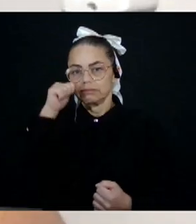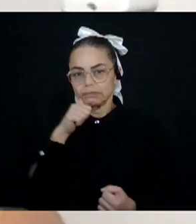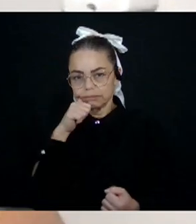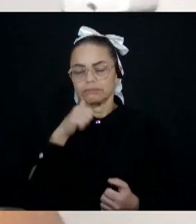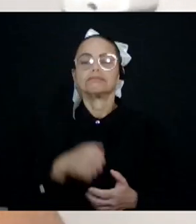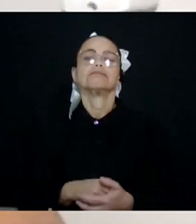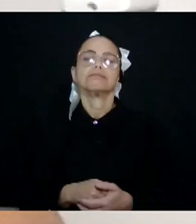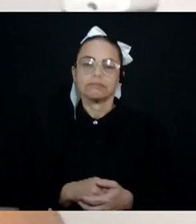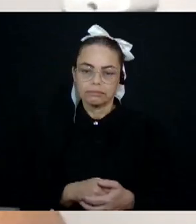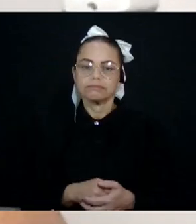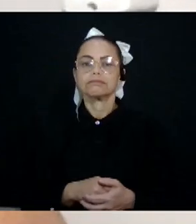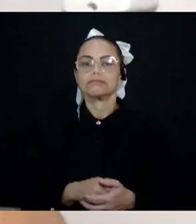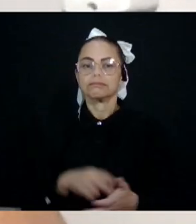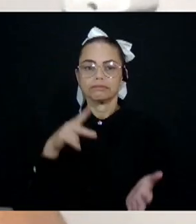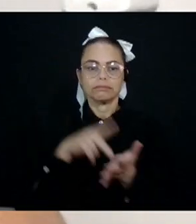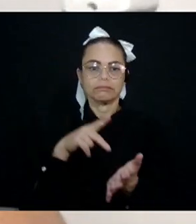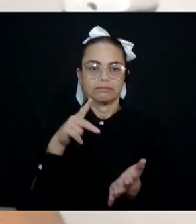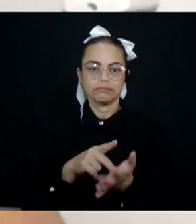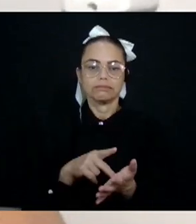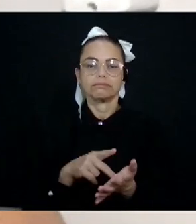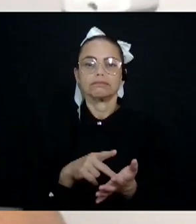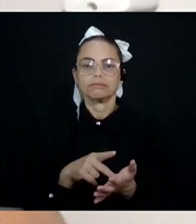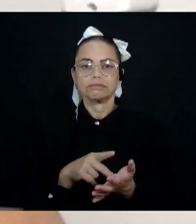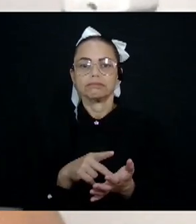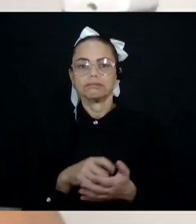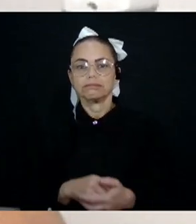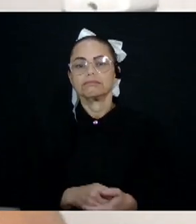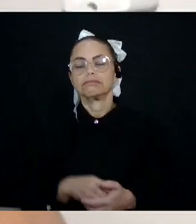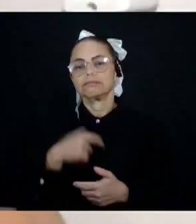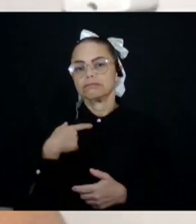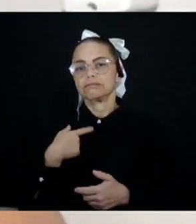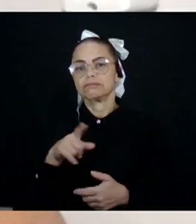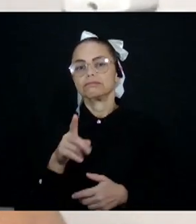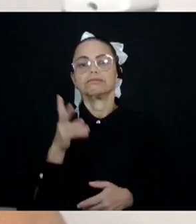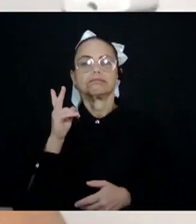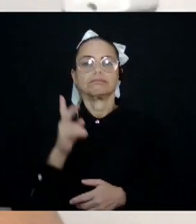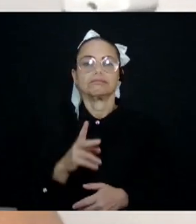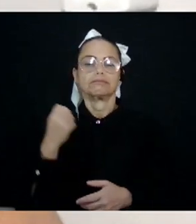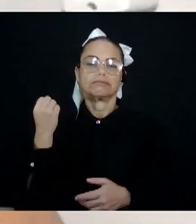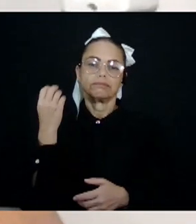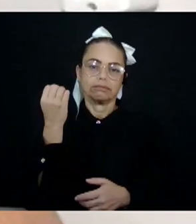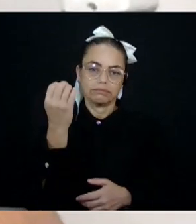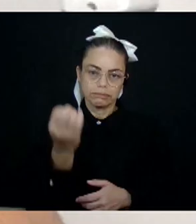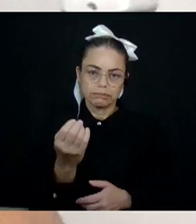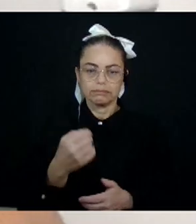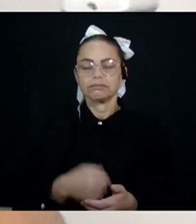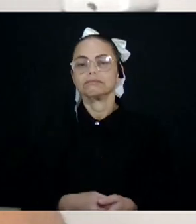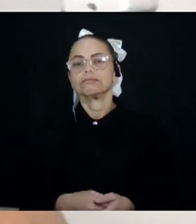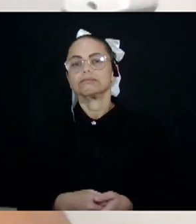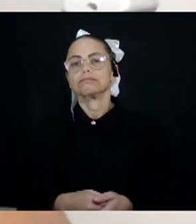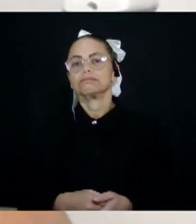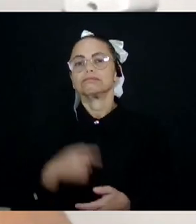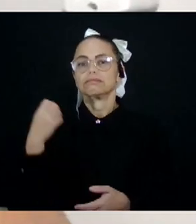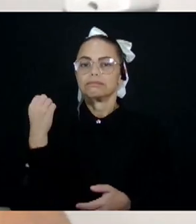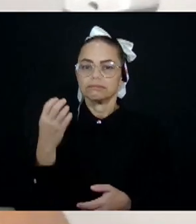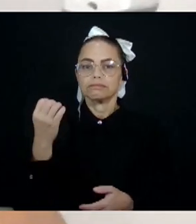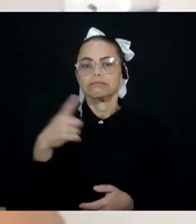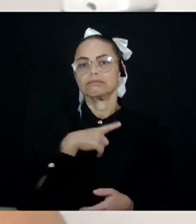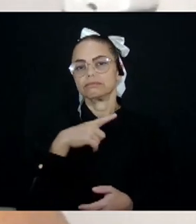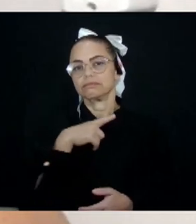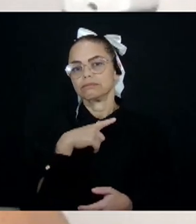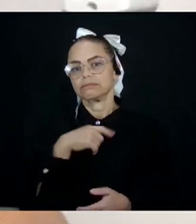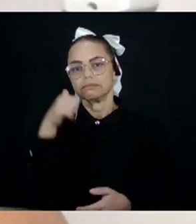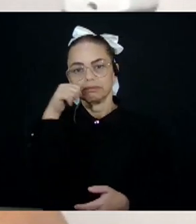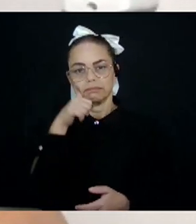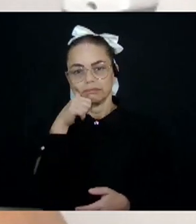uma realidade. E eu passo por isso um pouco quando eu viajo, porque a maioria das viagens que eu faço é com uma amiga minha, uma